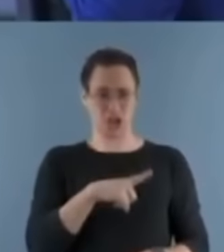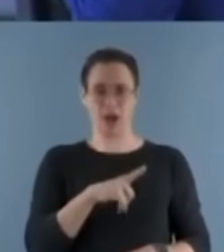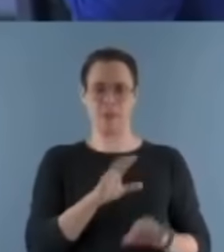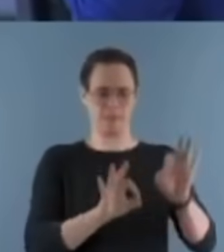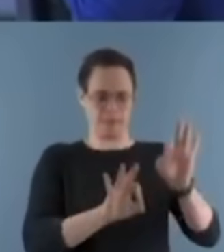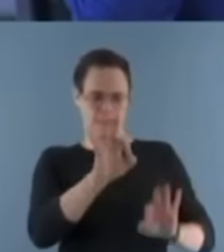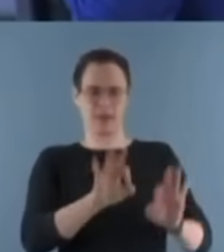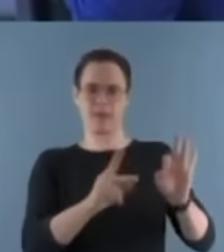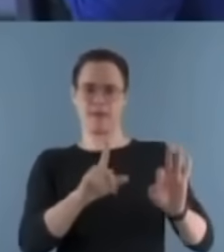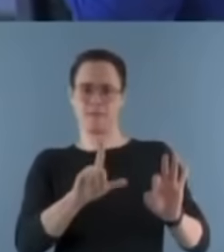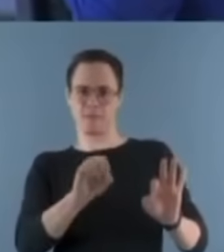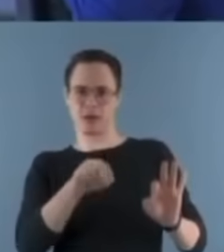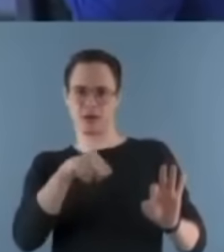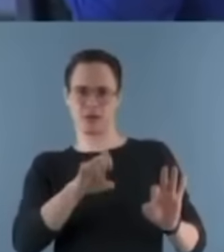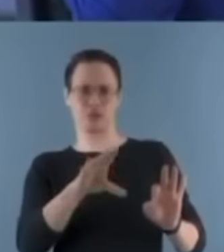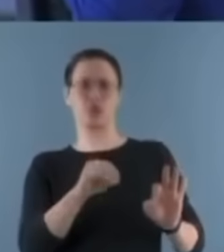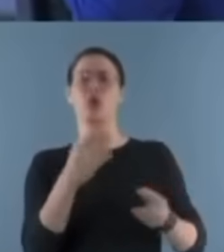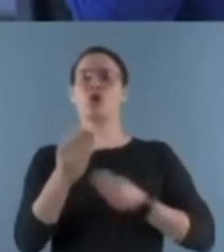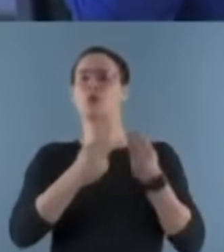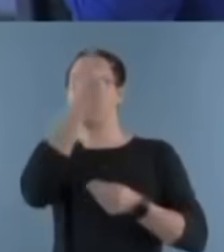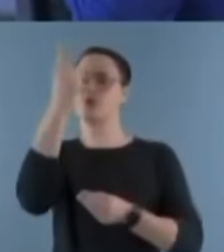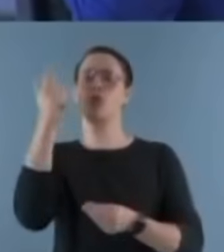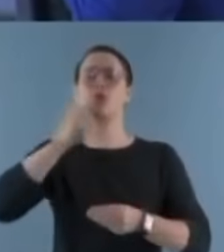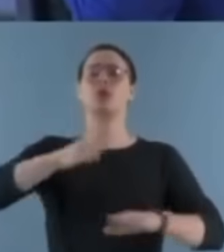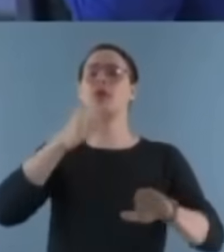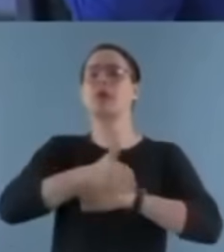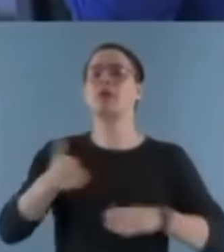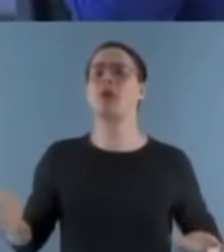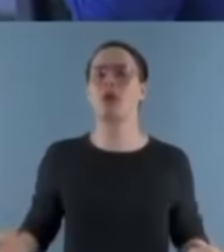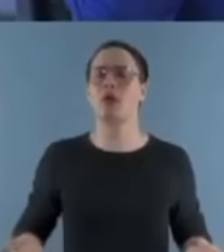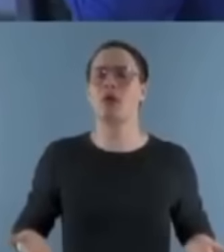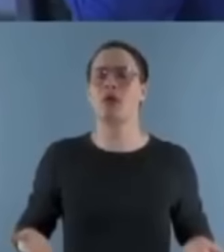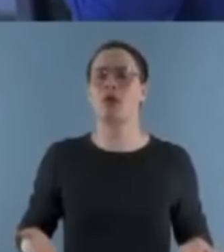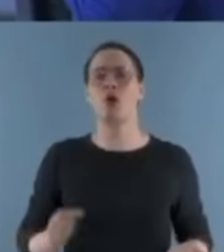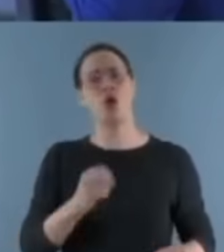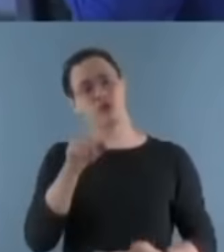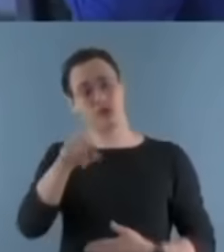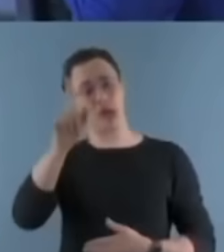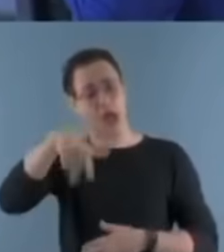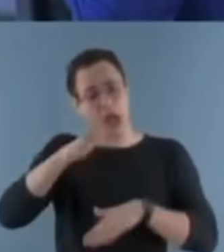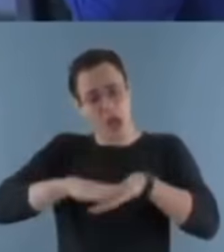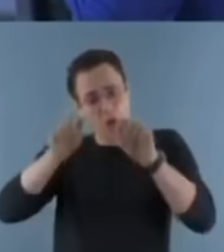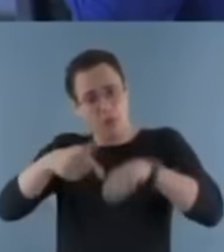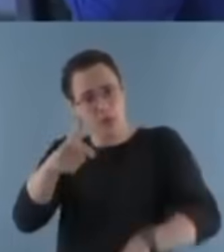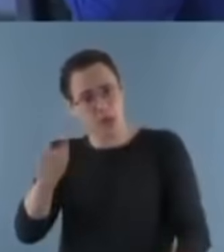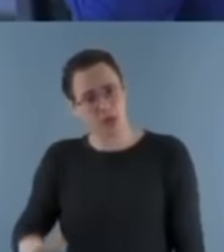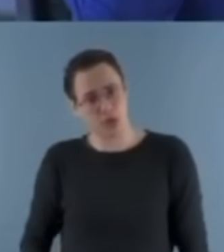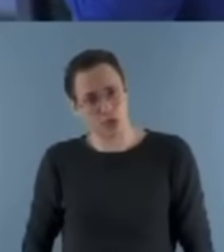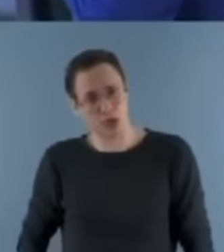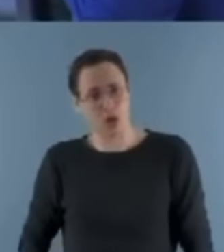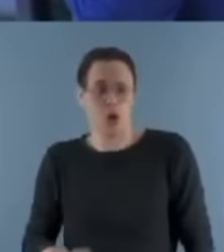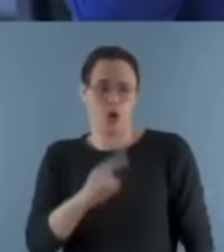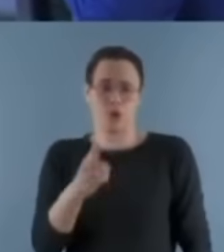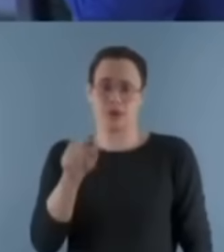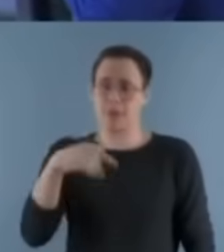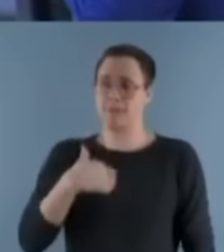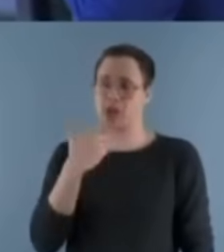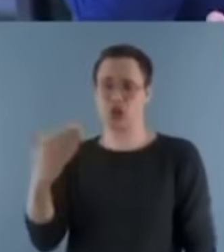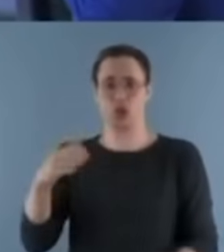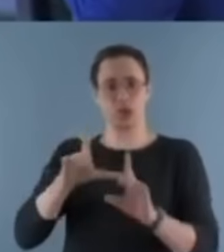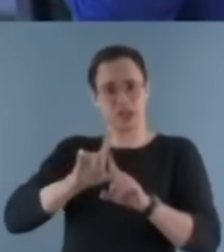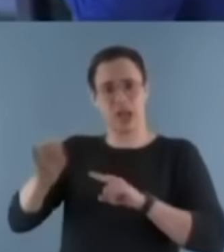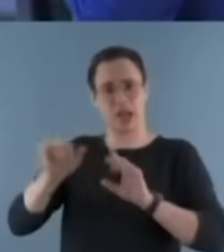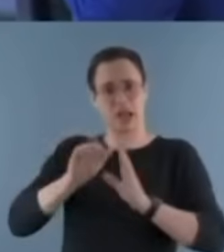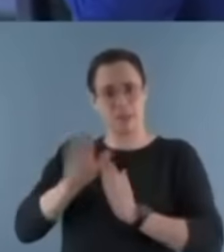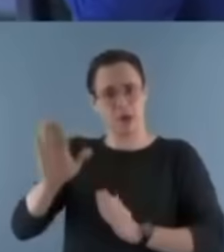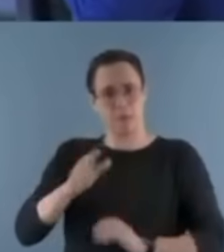como que as pessoas ali invadiram? Então, de duas, uma. Ou o senhor é incompetente no que o senhor faz, inclusive pediu demissão por isso, né? E eu não sei por quê,